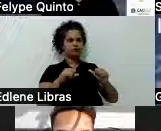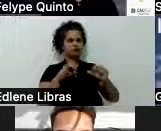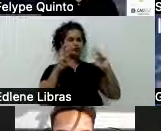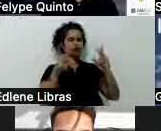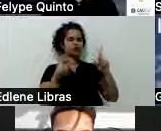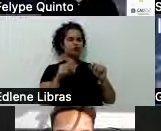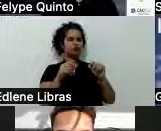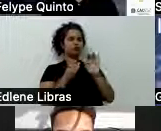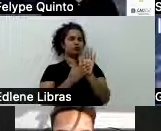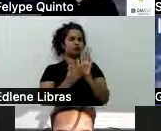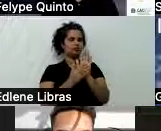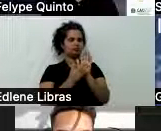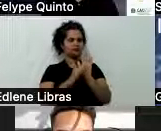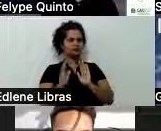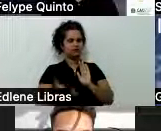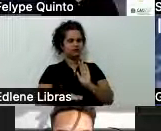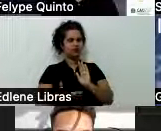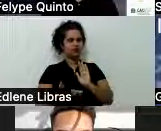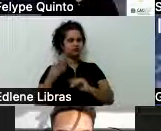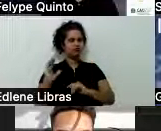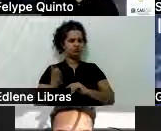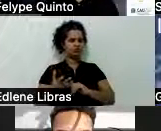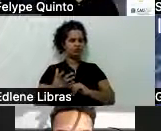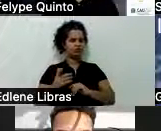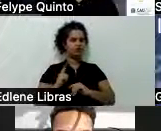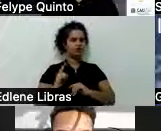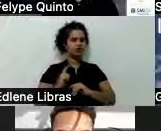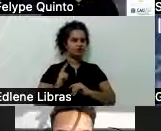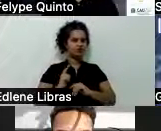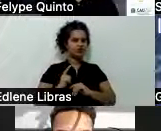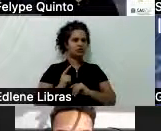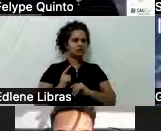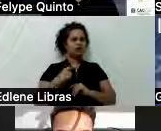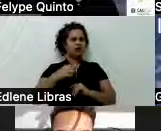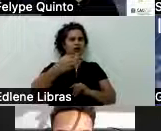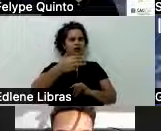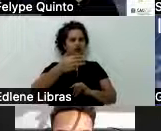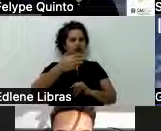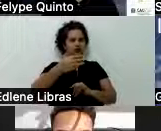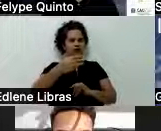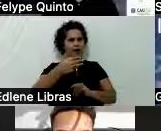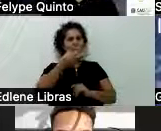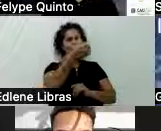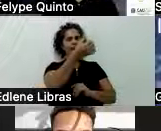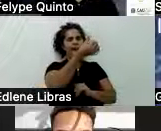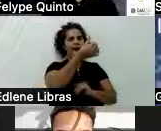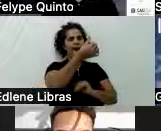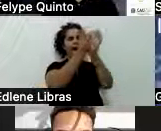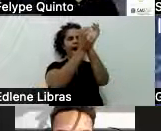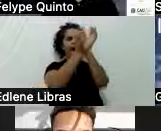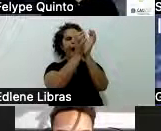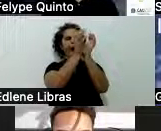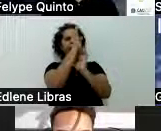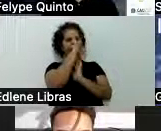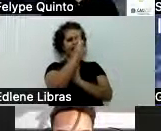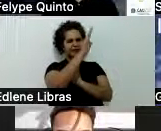casos propunham. Chegamos a uma matriz com 6 categorias principais, que é a